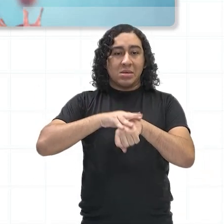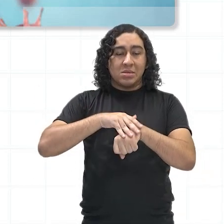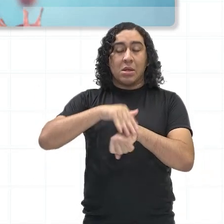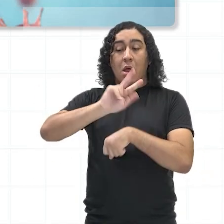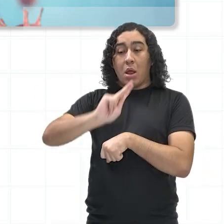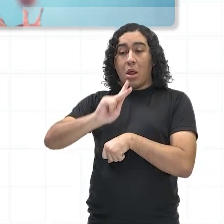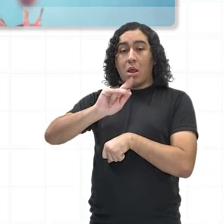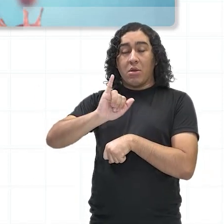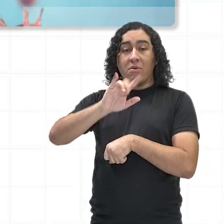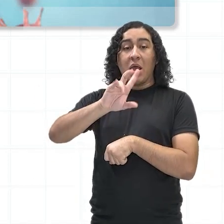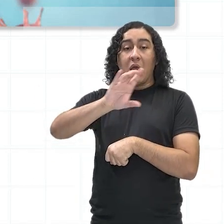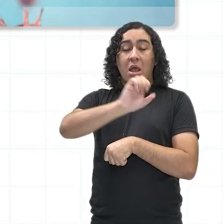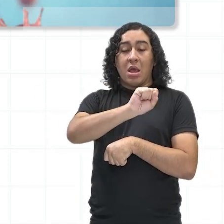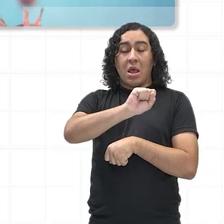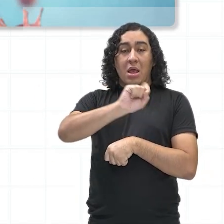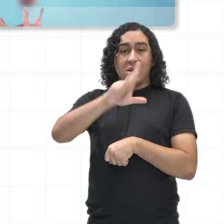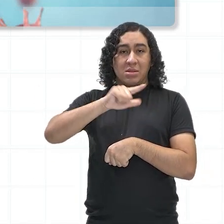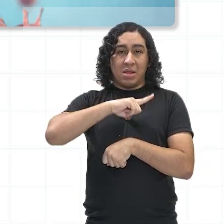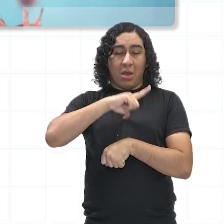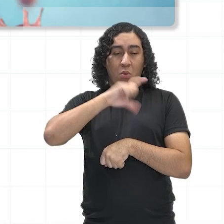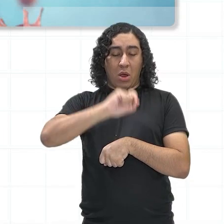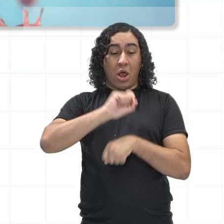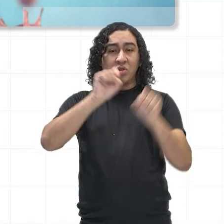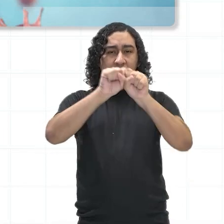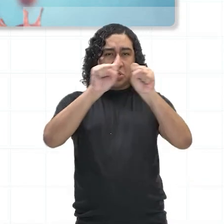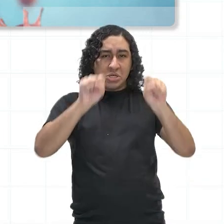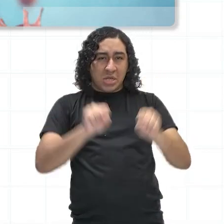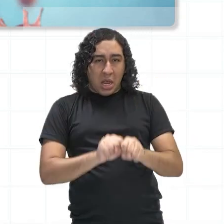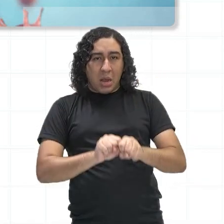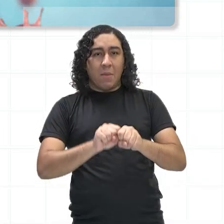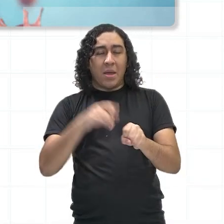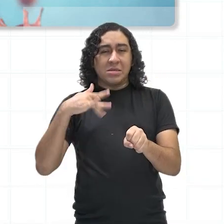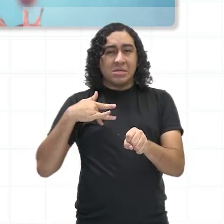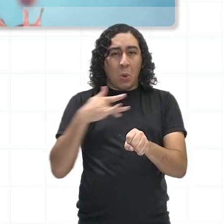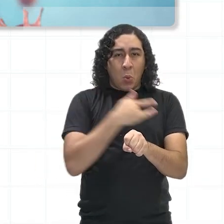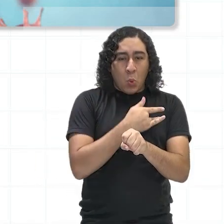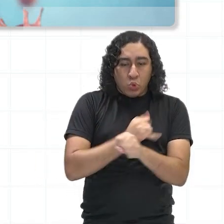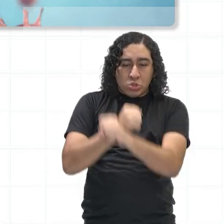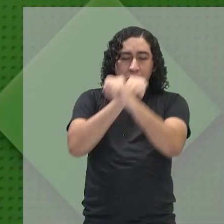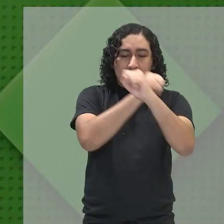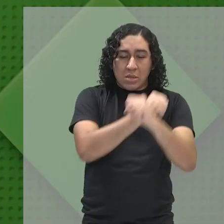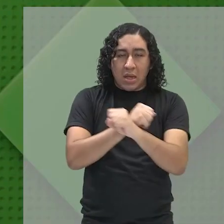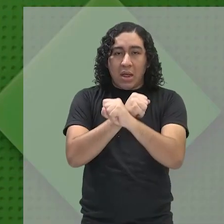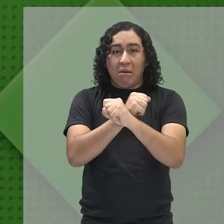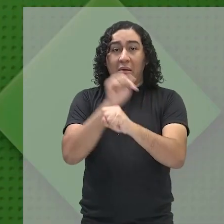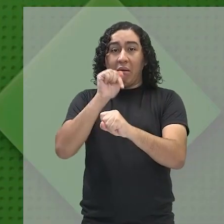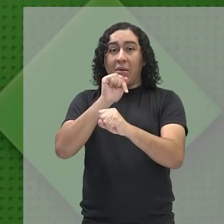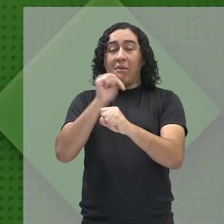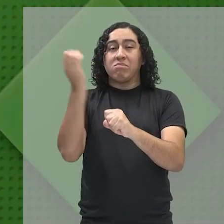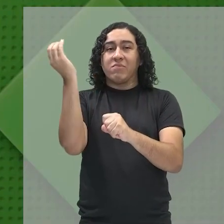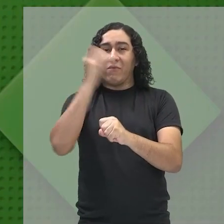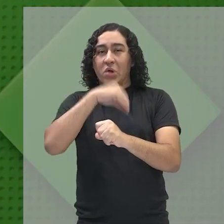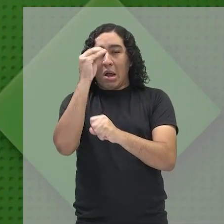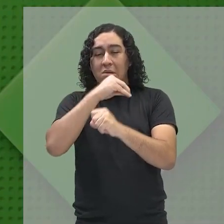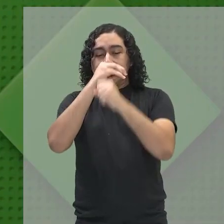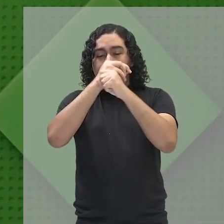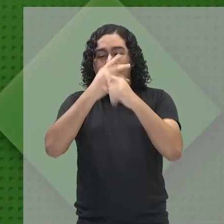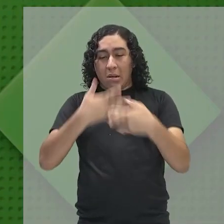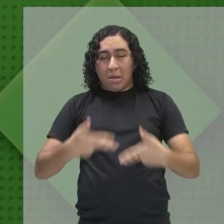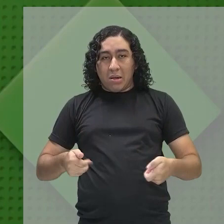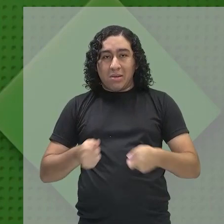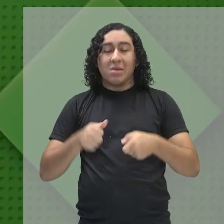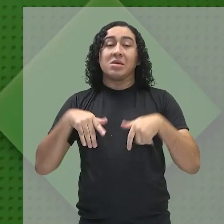O sistema imunológico dessas pessoas, ele fica enfraquecido. E como nós sabemos, o sistema imunológico é o sistema que